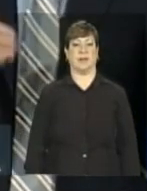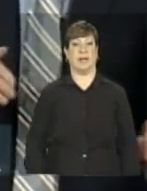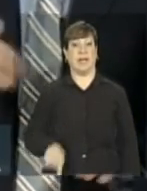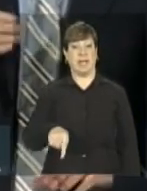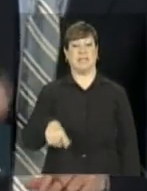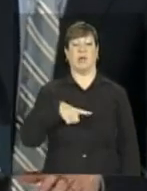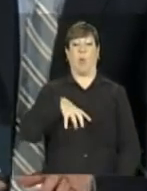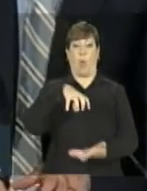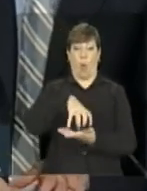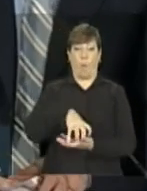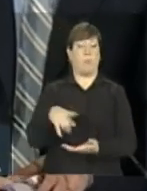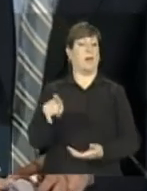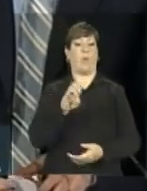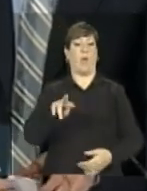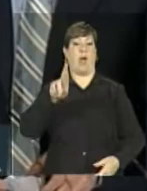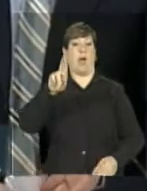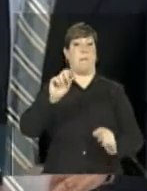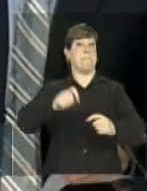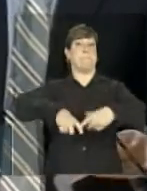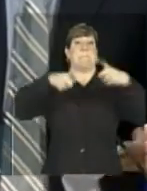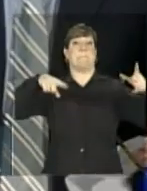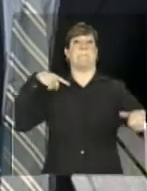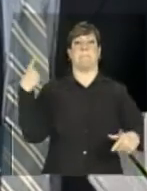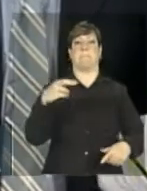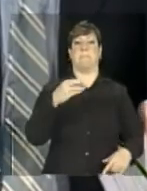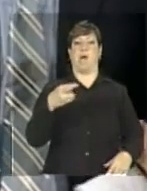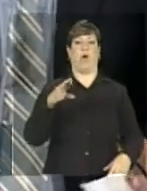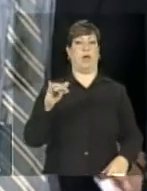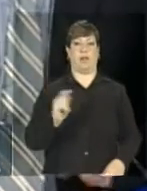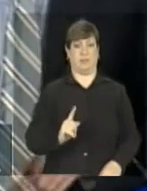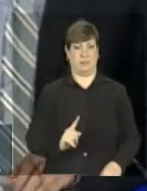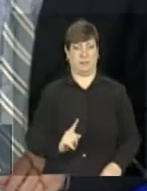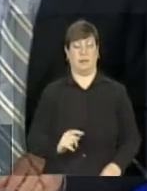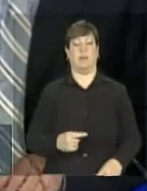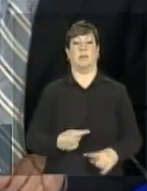este grupo não representa a maioria. A maioria das pessoas